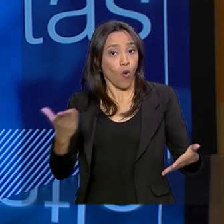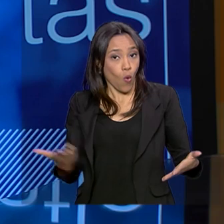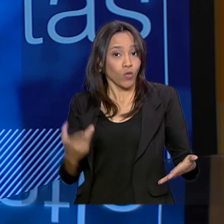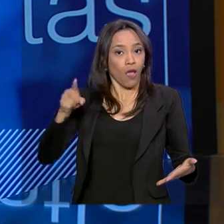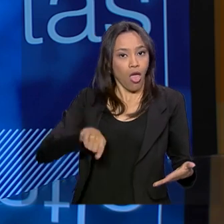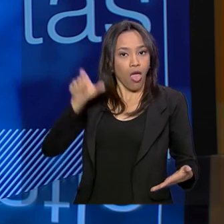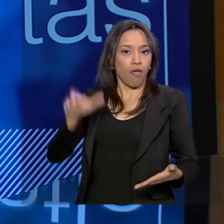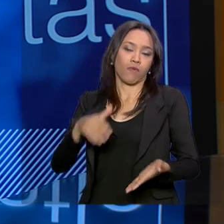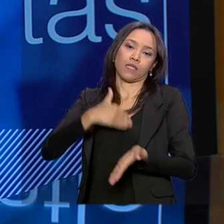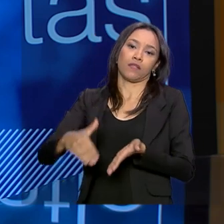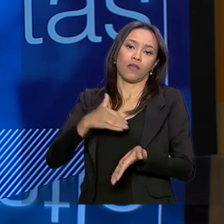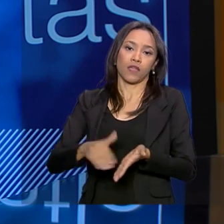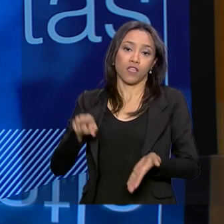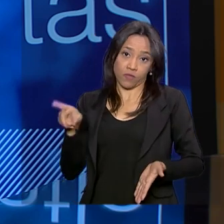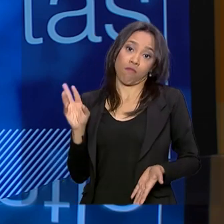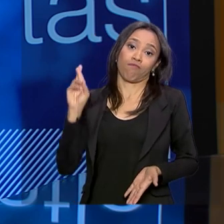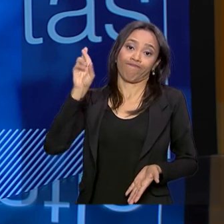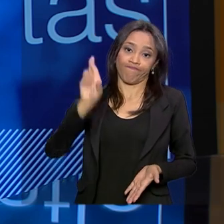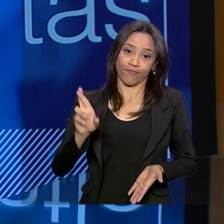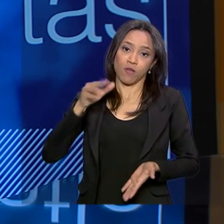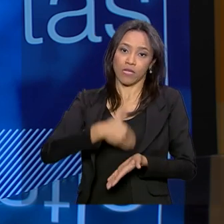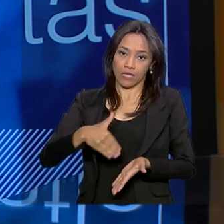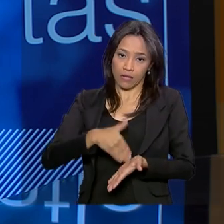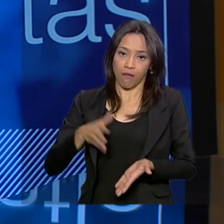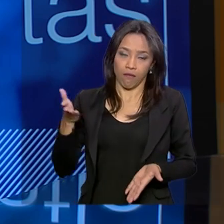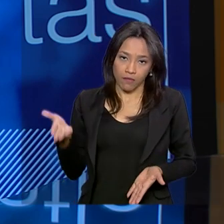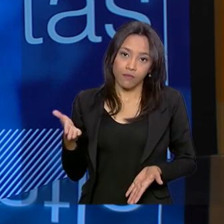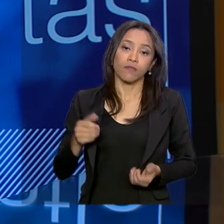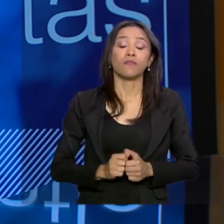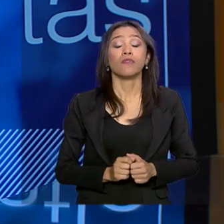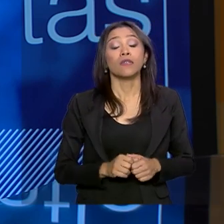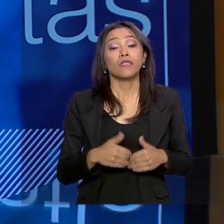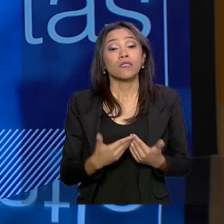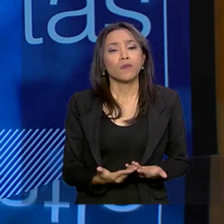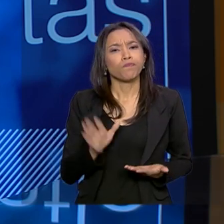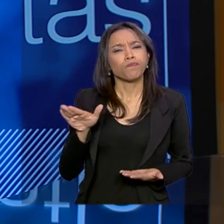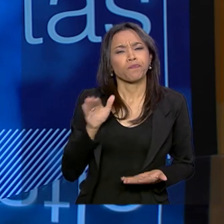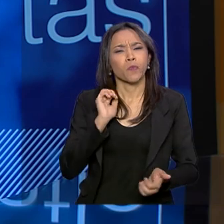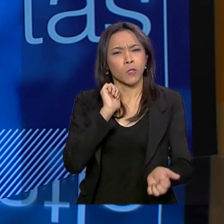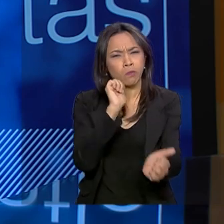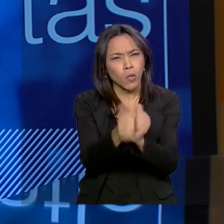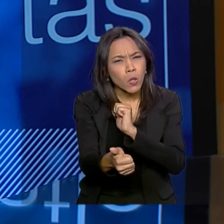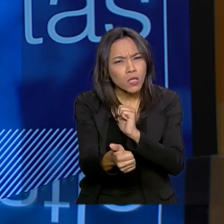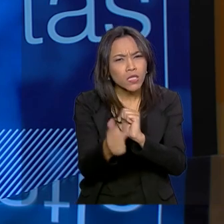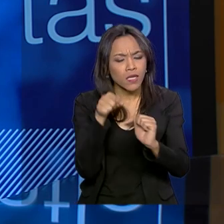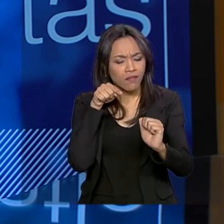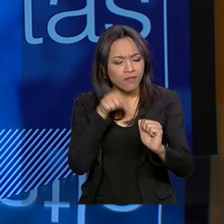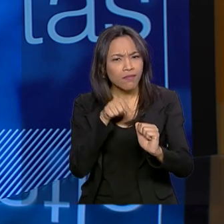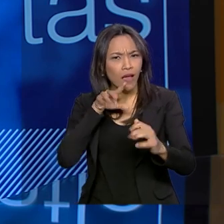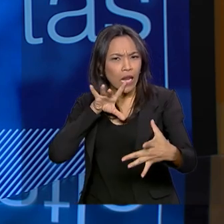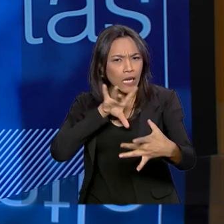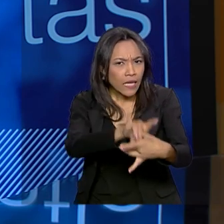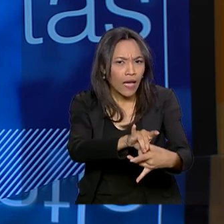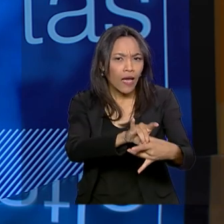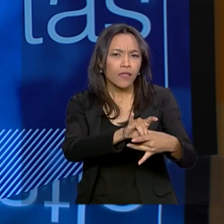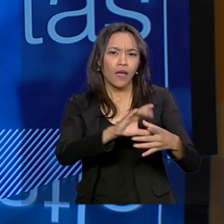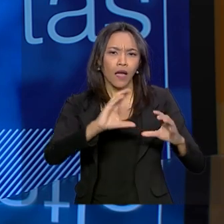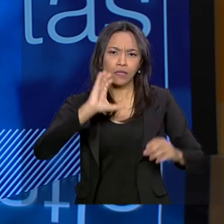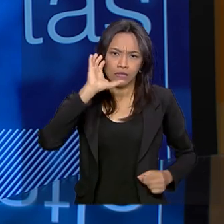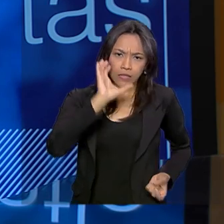senhor como secretário liderando esse processo. O esporte, ele está ligado à cidadania, ele está